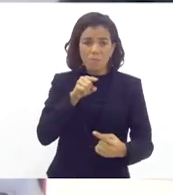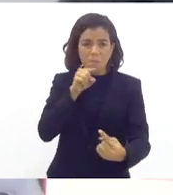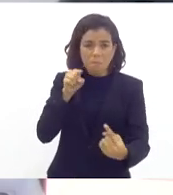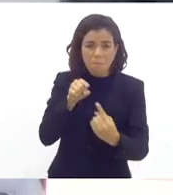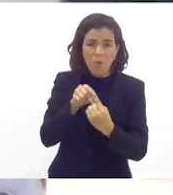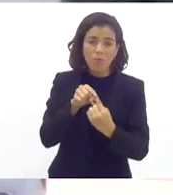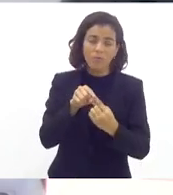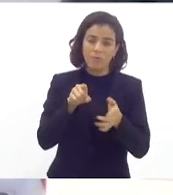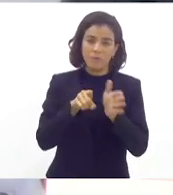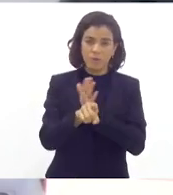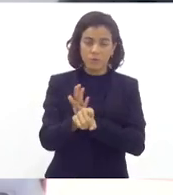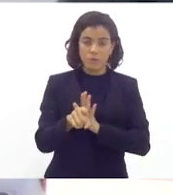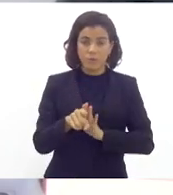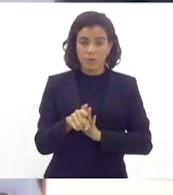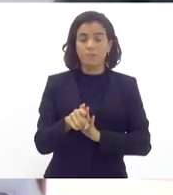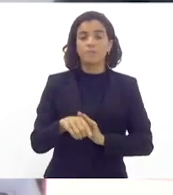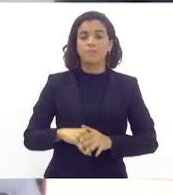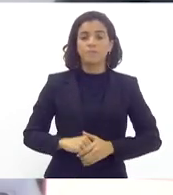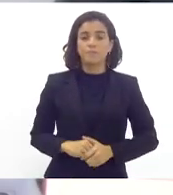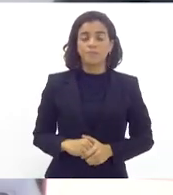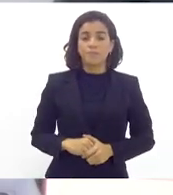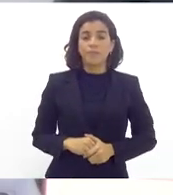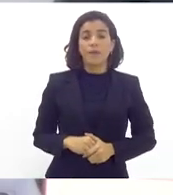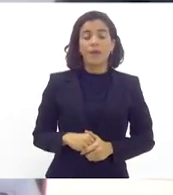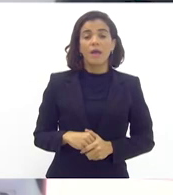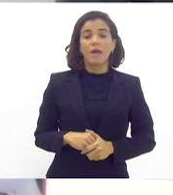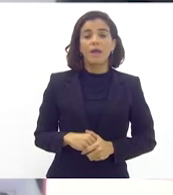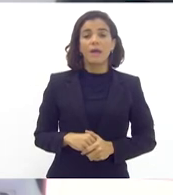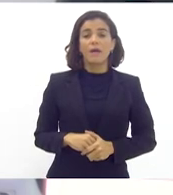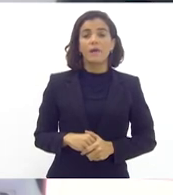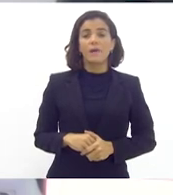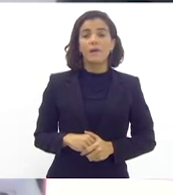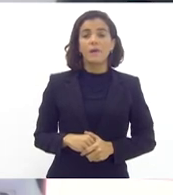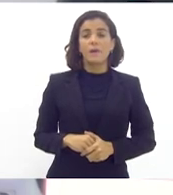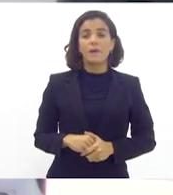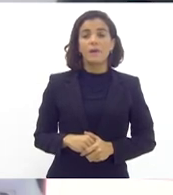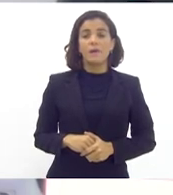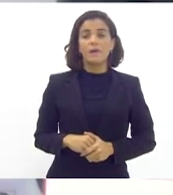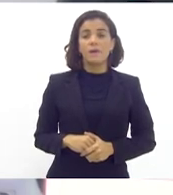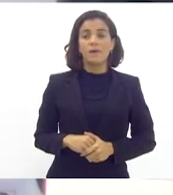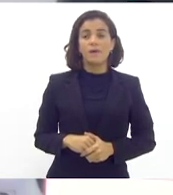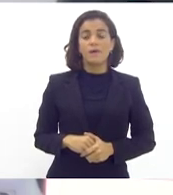inquietações aí que estão acontecendo.